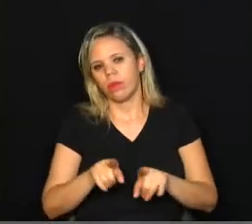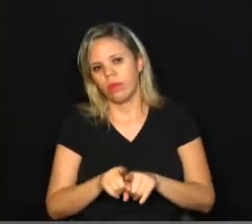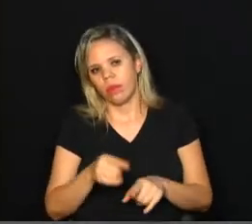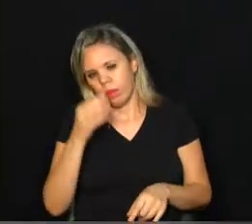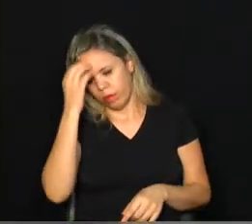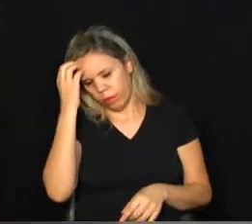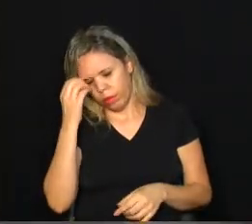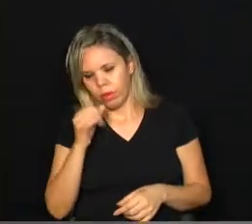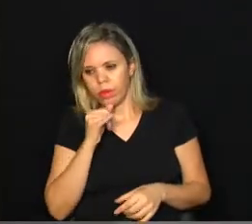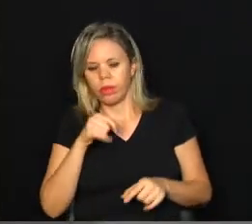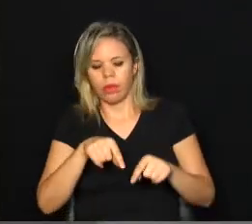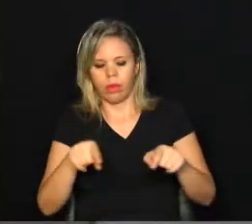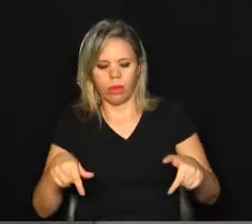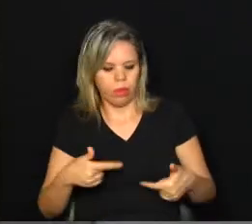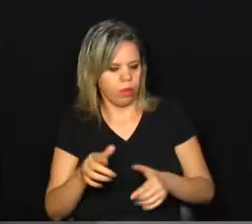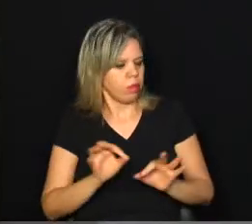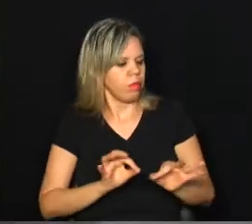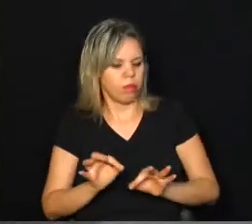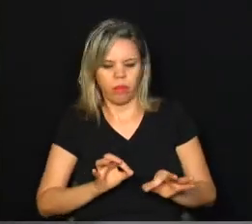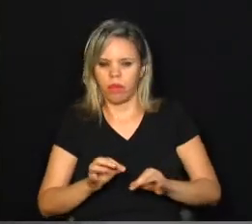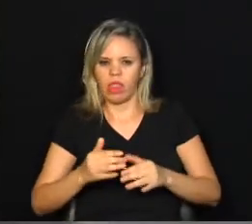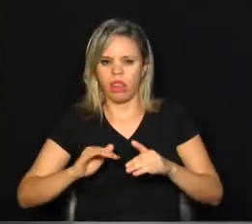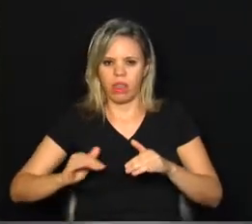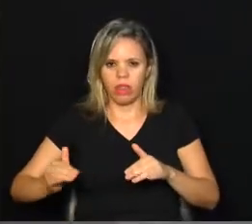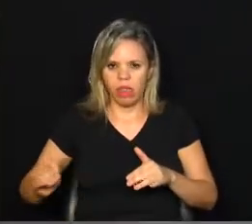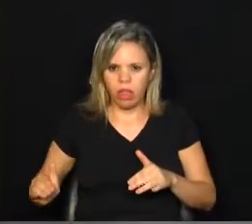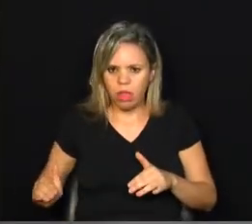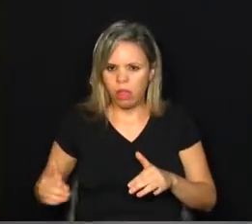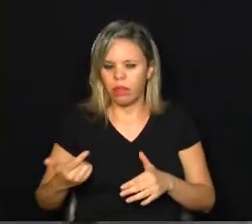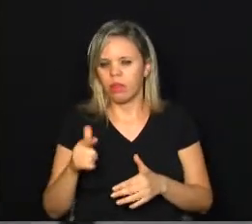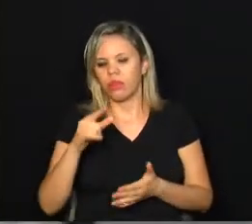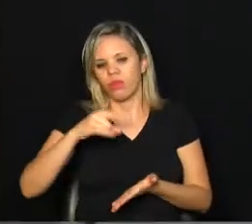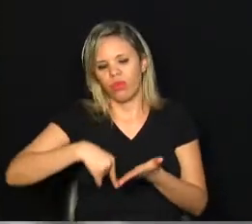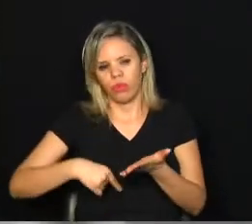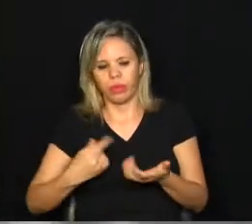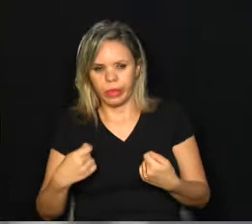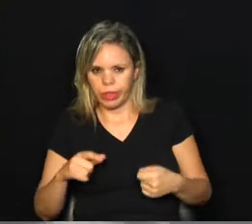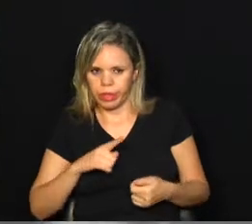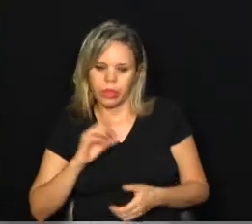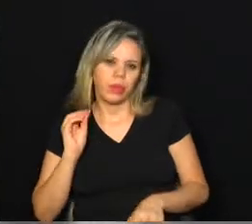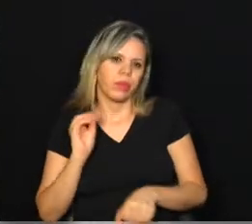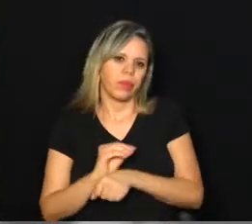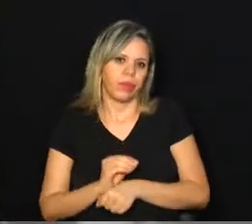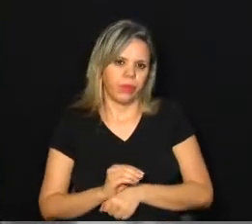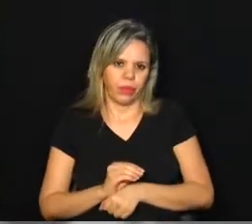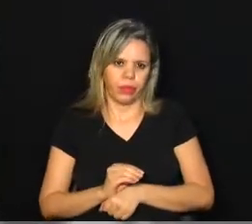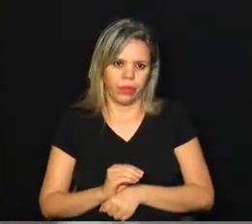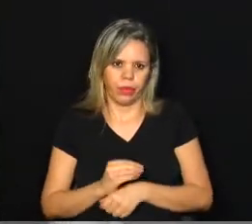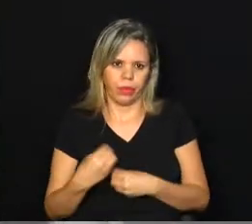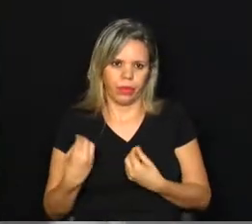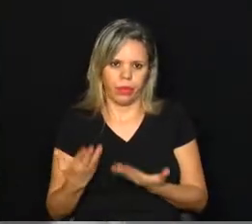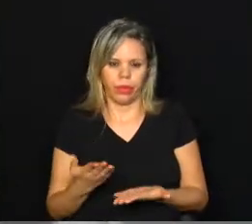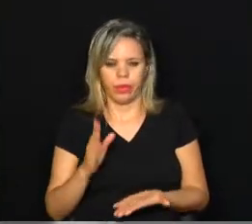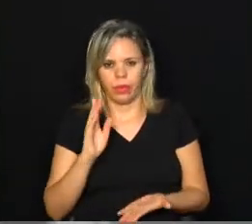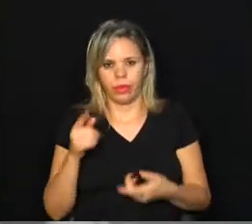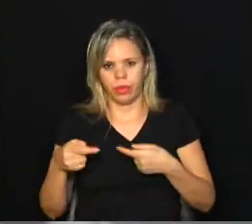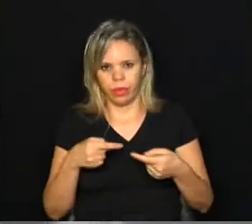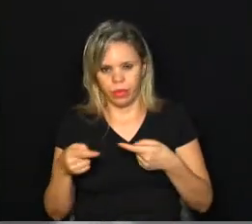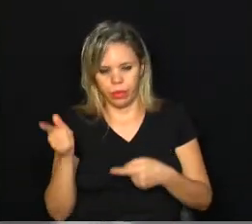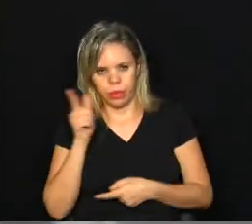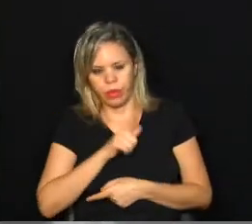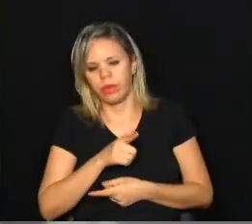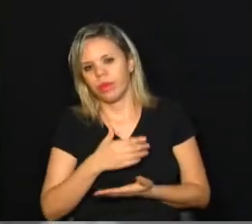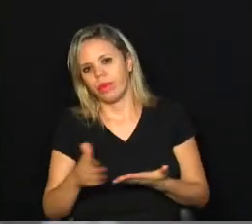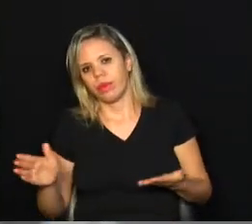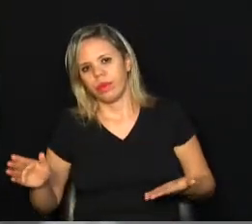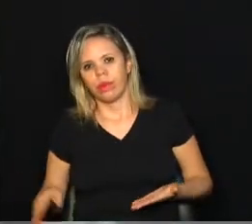ter um terreno que não está regulamentado, entendeu? Que você não tem uma escritura. Então, você tem que ter aquela proteção para garantir para você a competitividade, para começar,